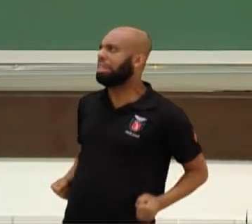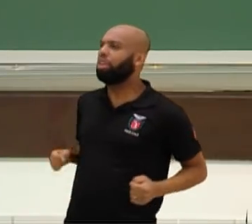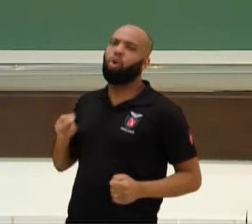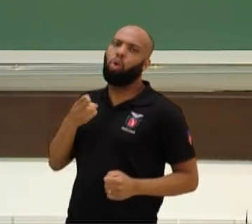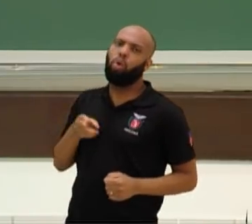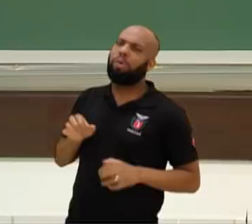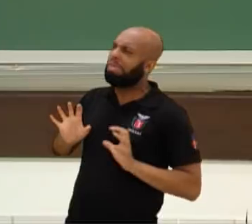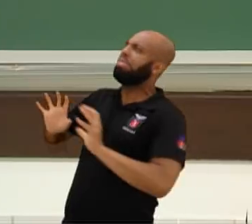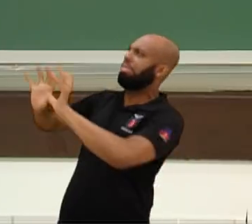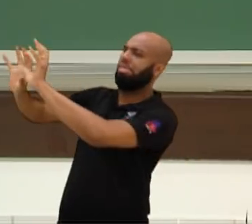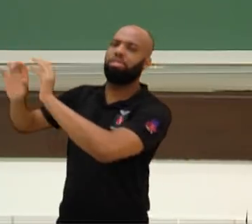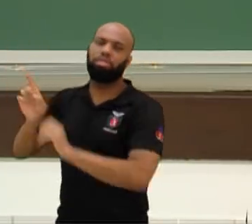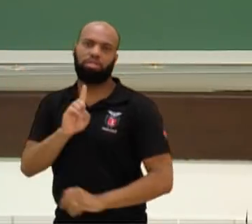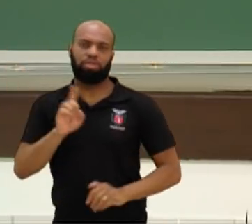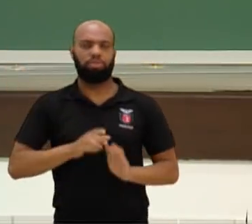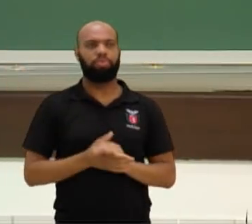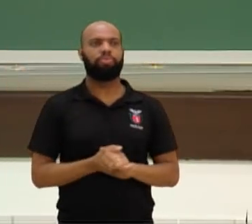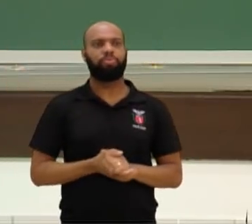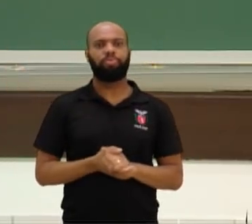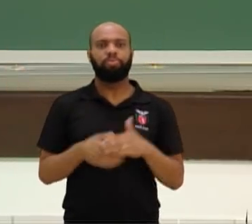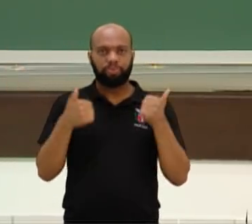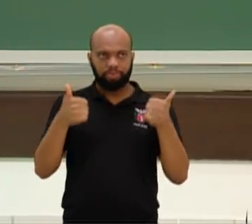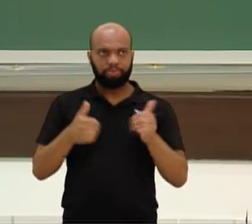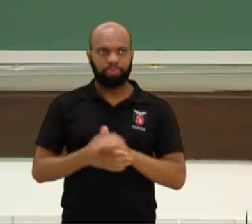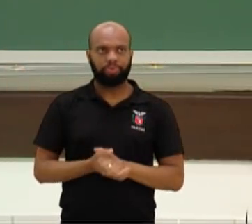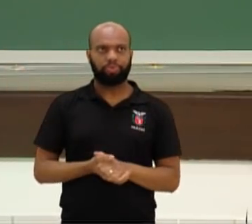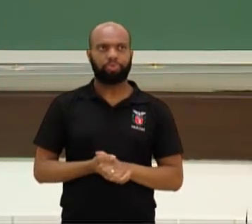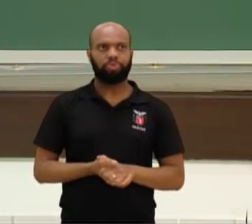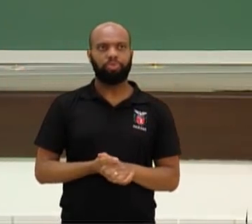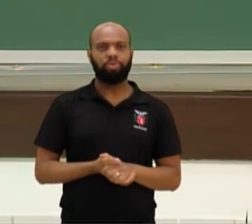deslocar nessa rampa, certo, pessoal?